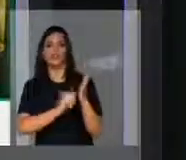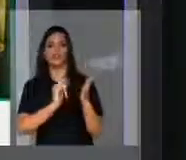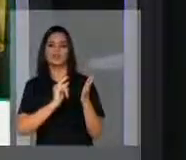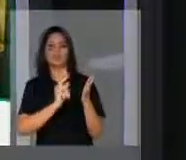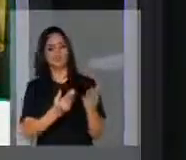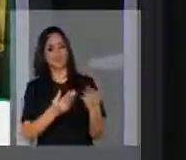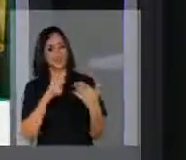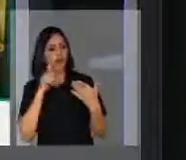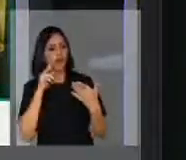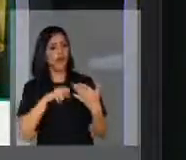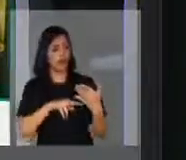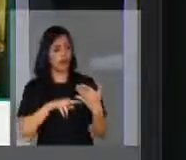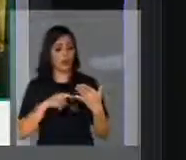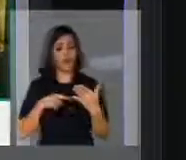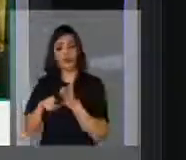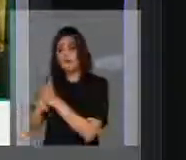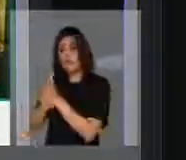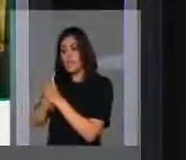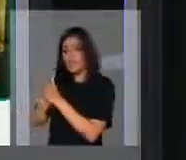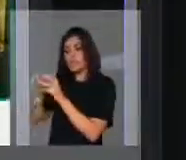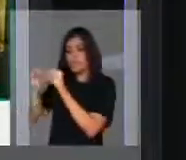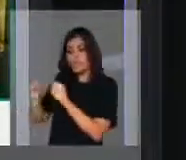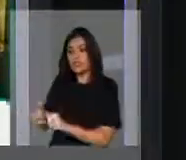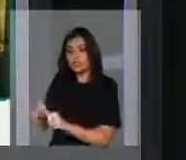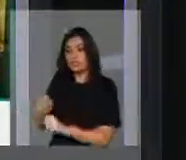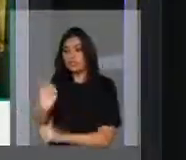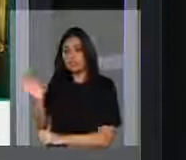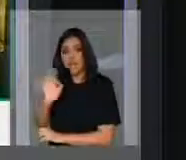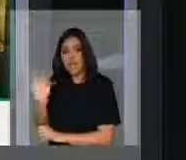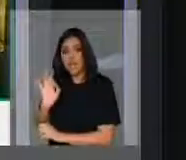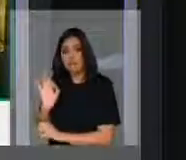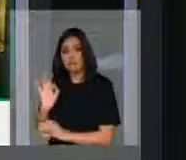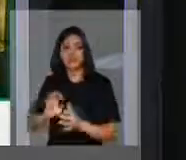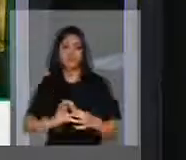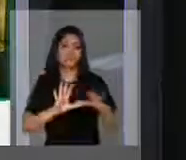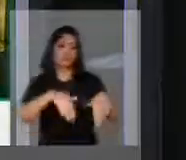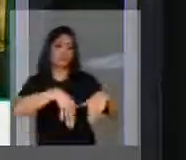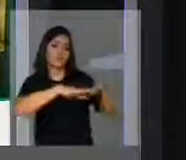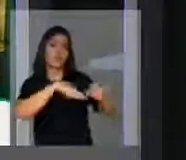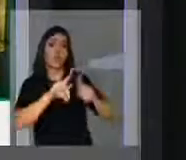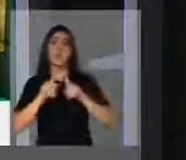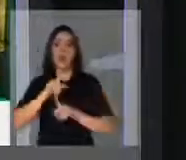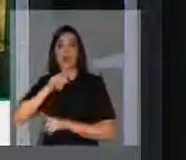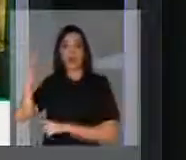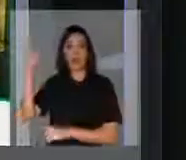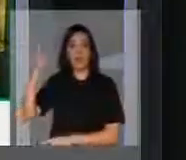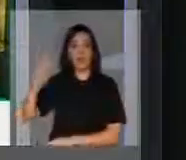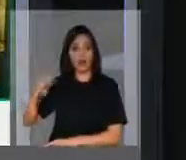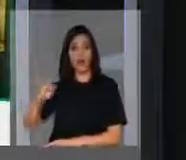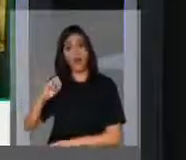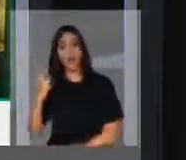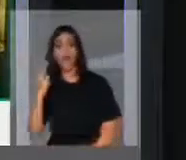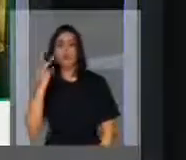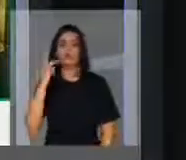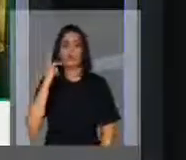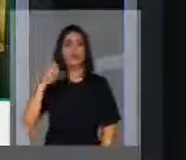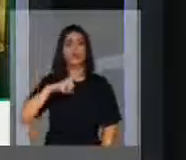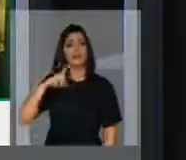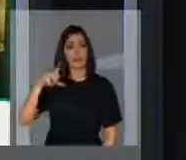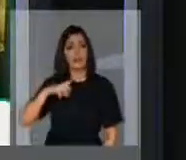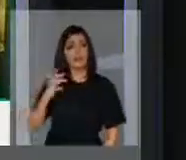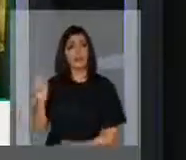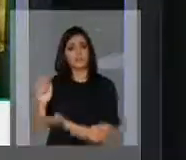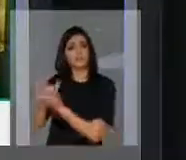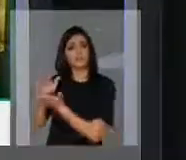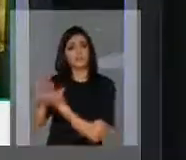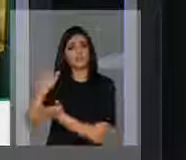de prisão contra ele. Mas por que isso acontece? Porque o policial militar não tem a informação que